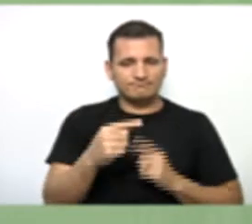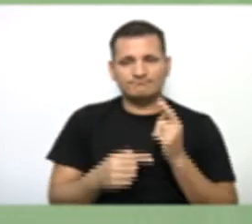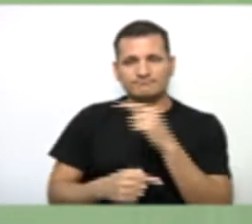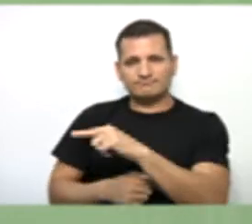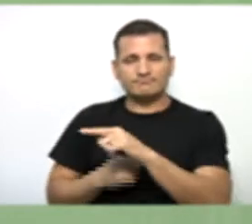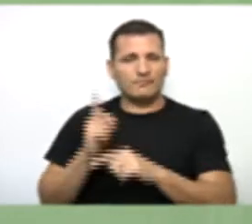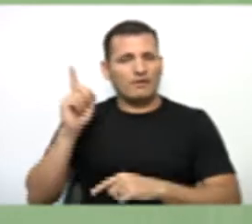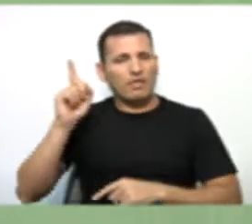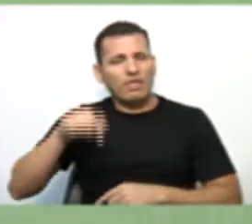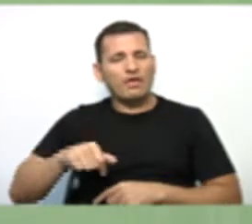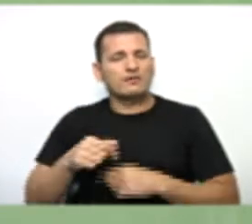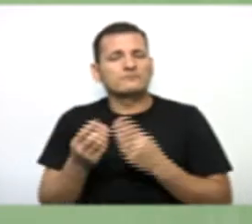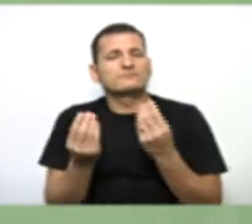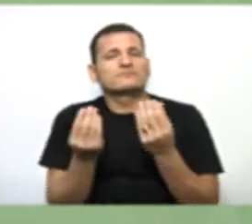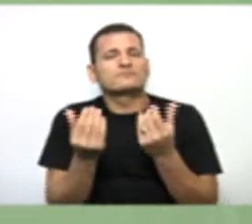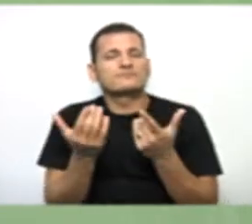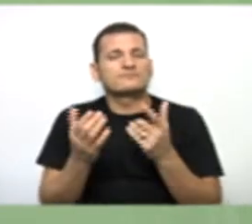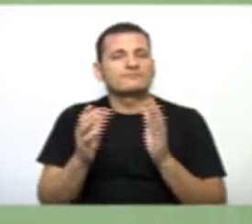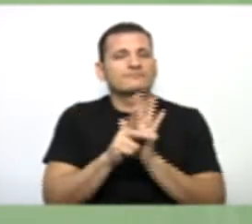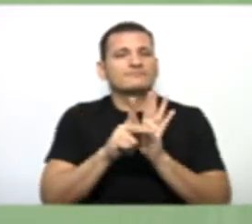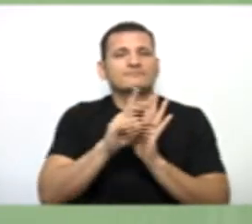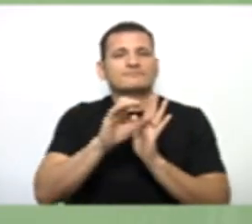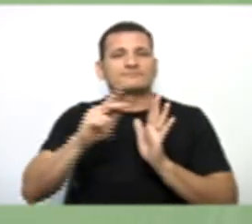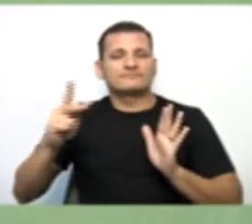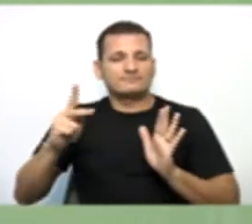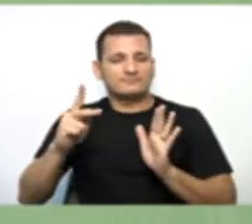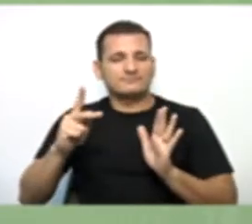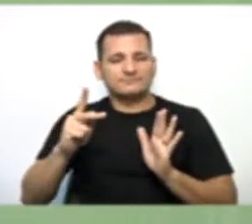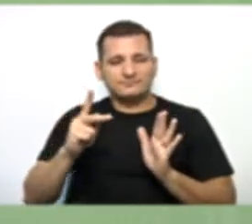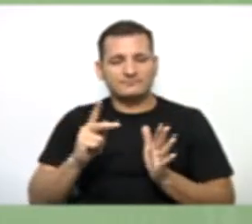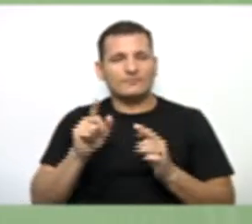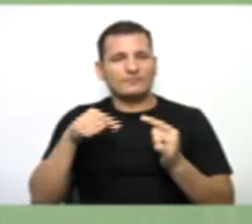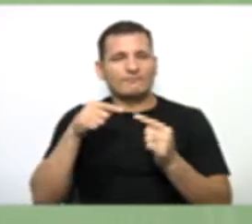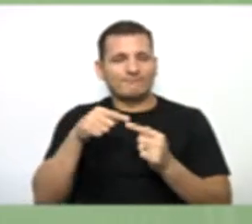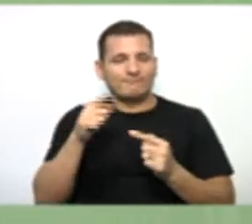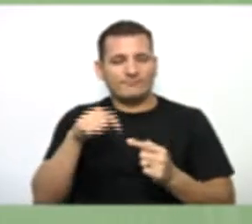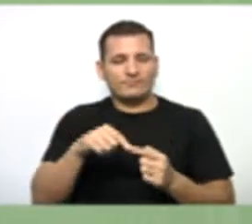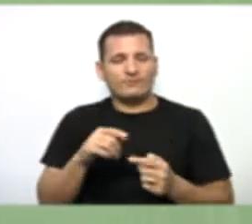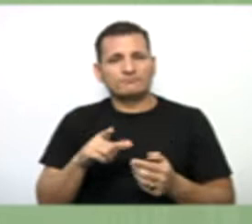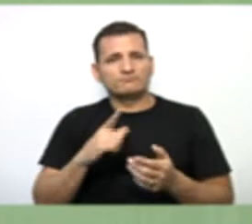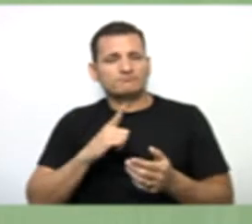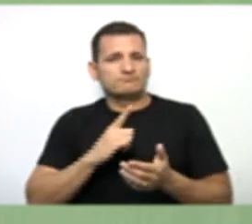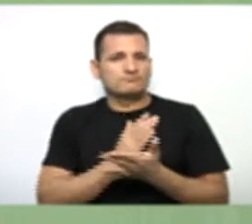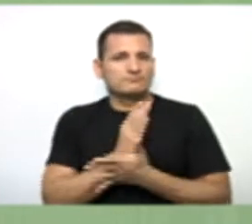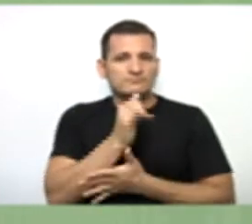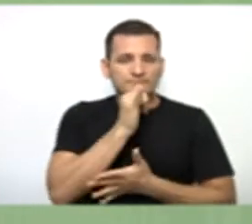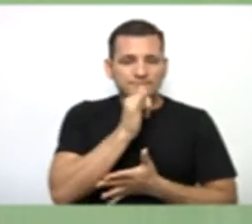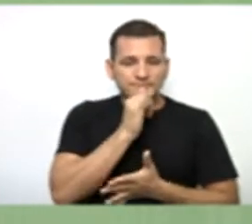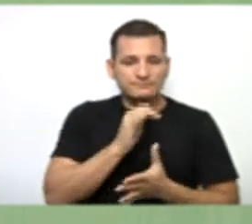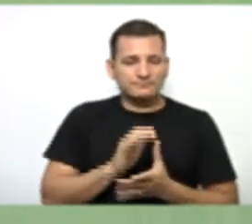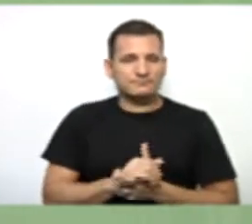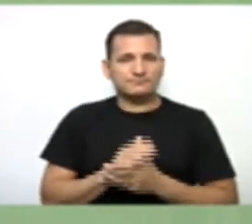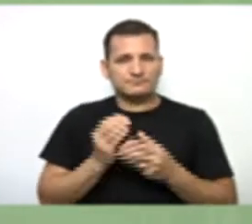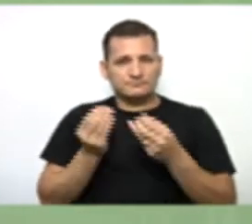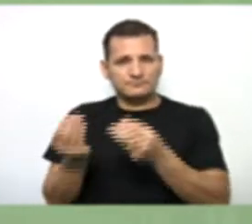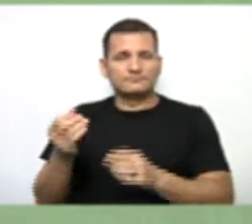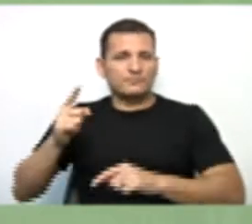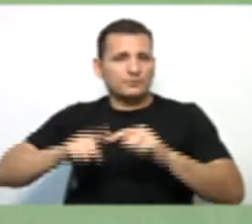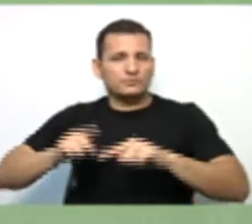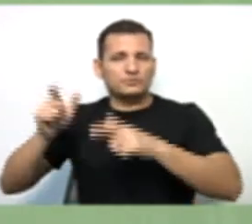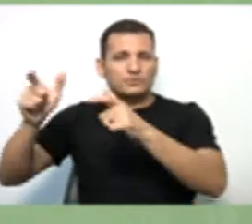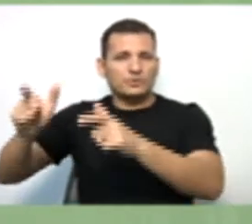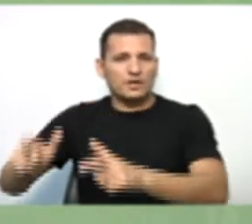própria essência do cooperativismo. Então tem aqui alguns exemplos, olha só. Entregar o produto no local, não